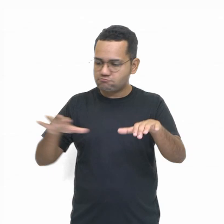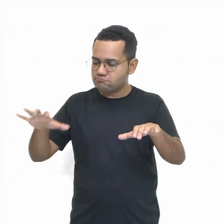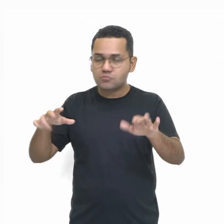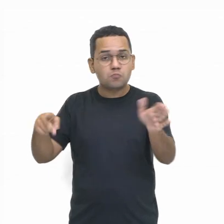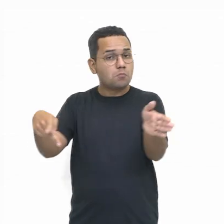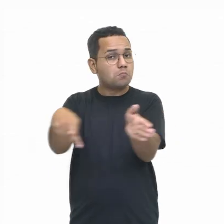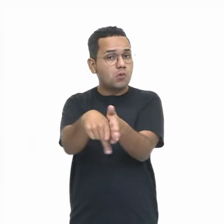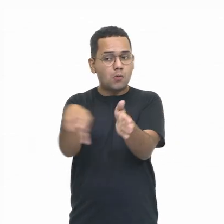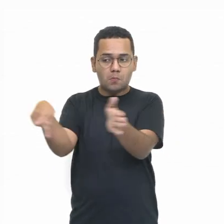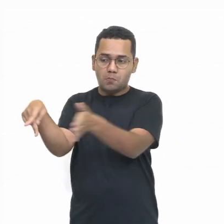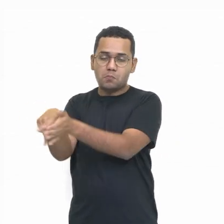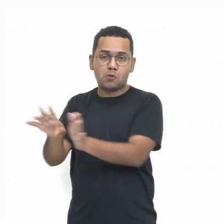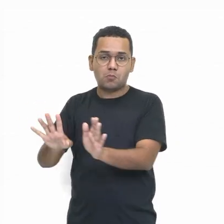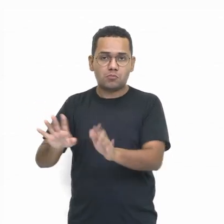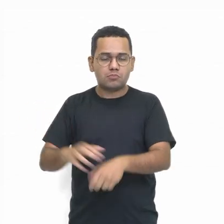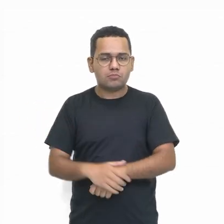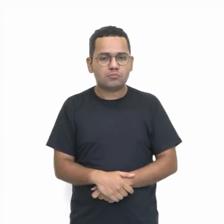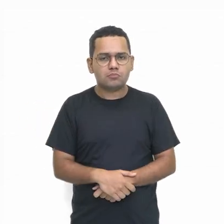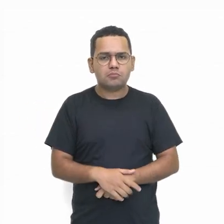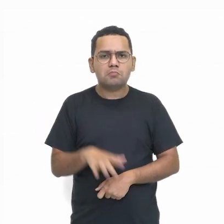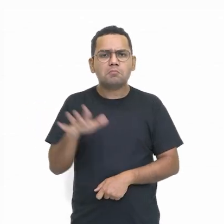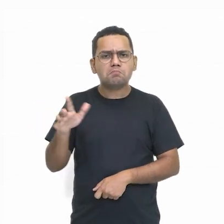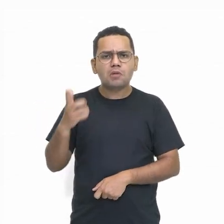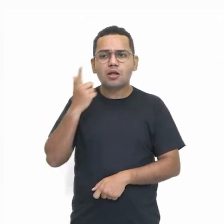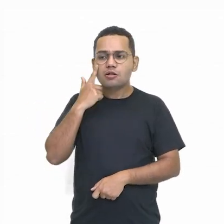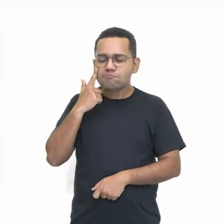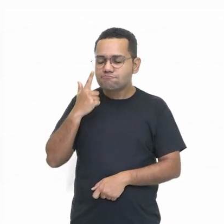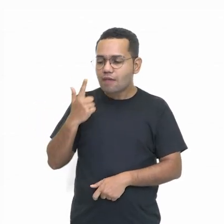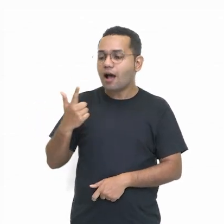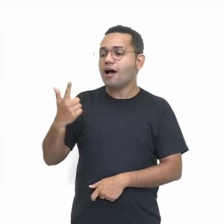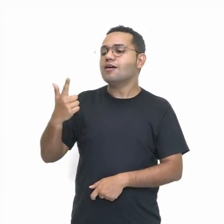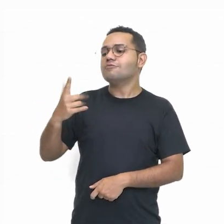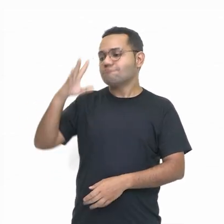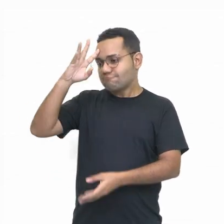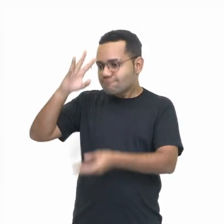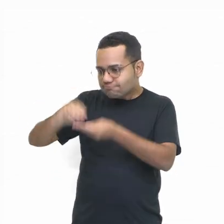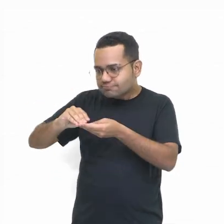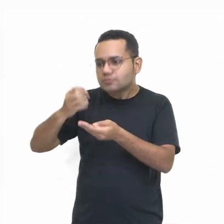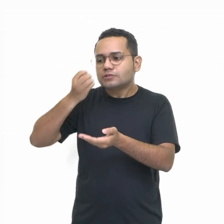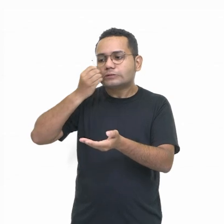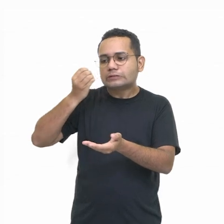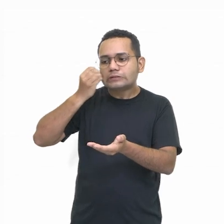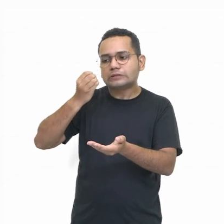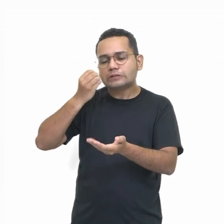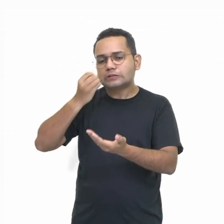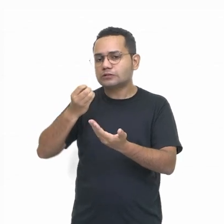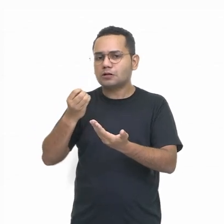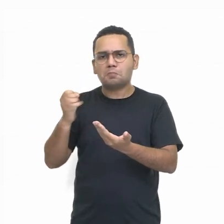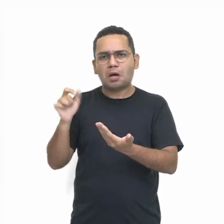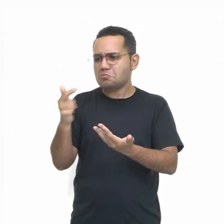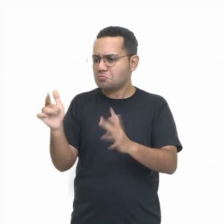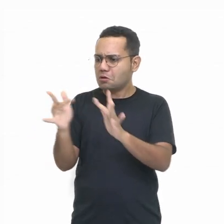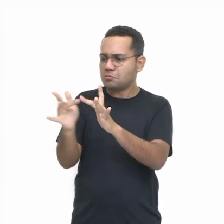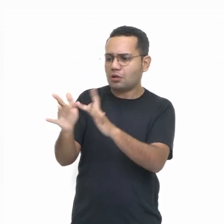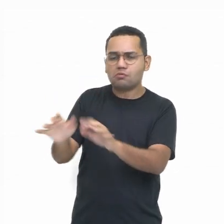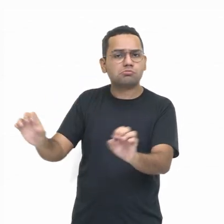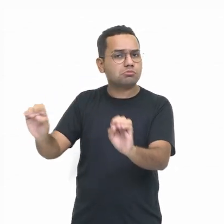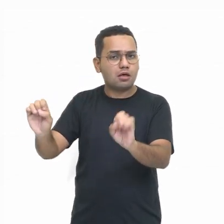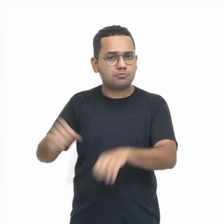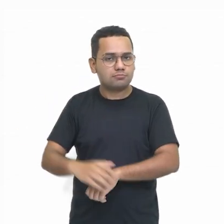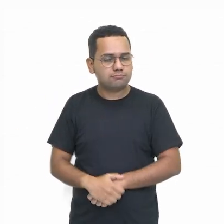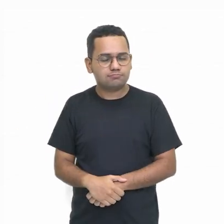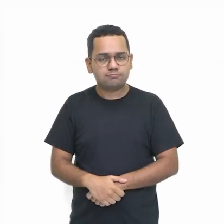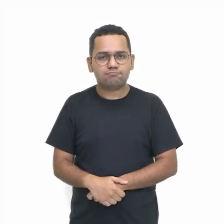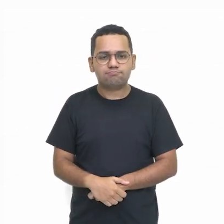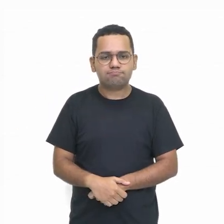eles chegaram à mesma conclusão sem um falar com o outro, né? E hoje